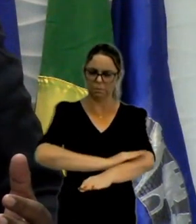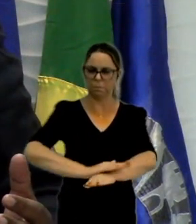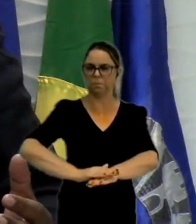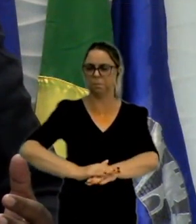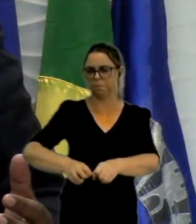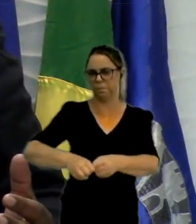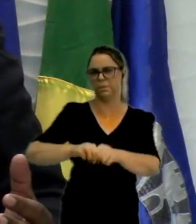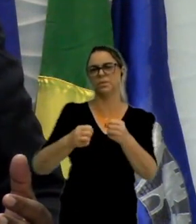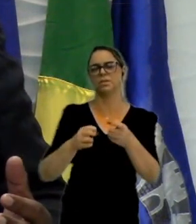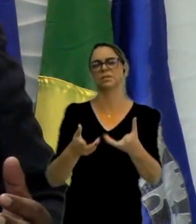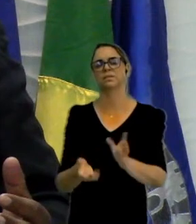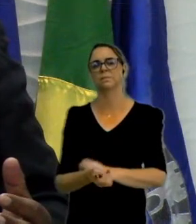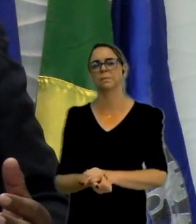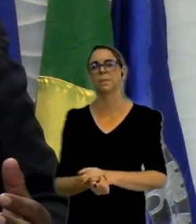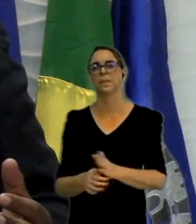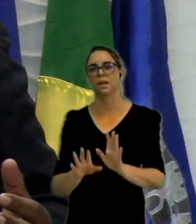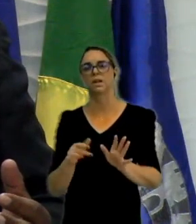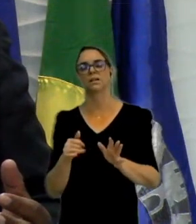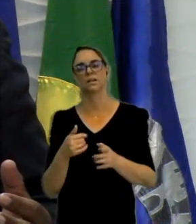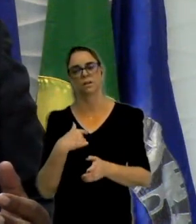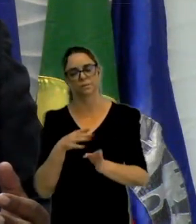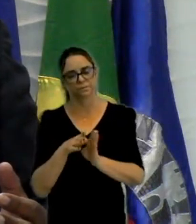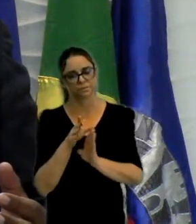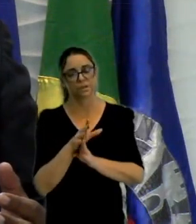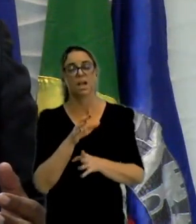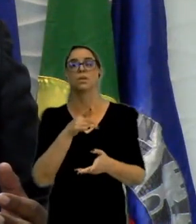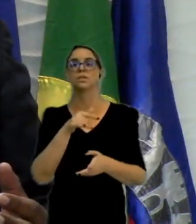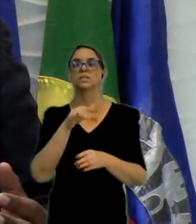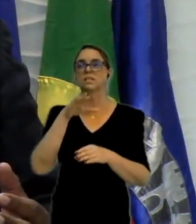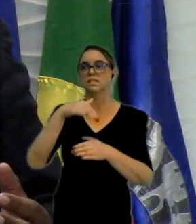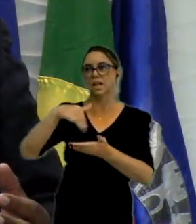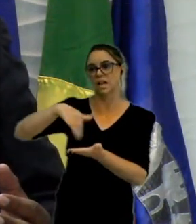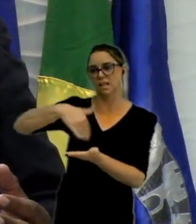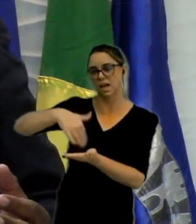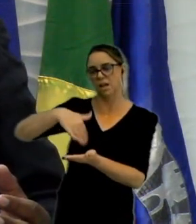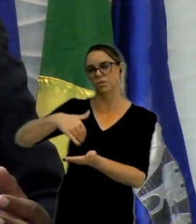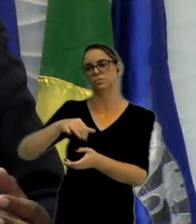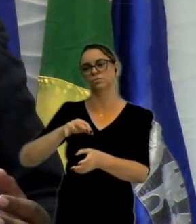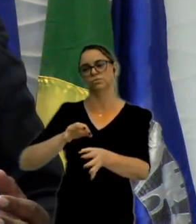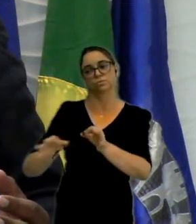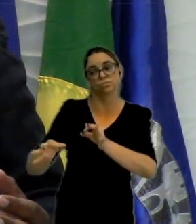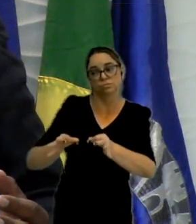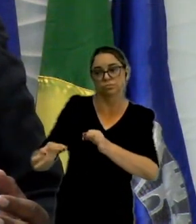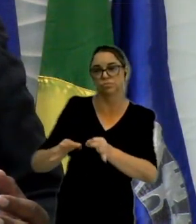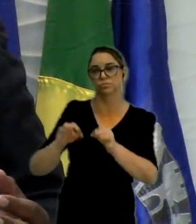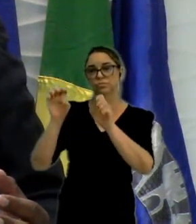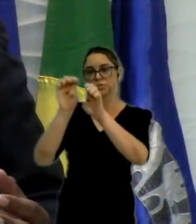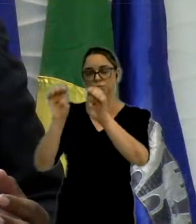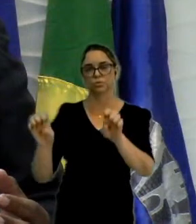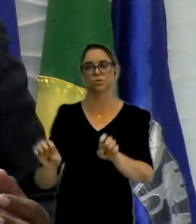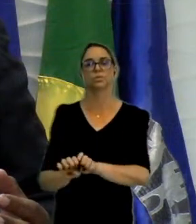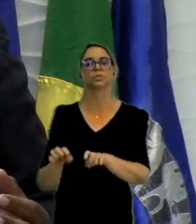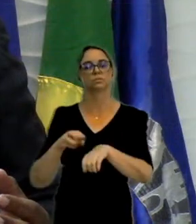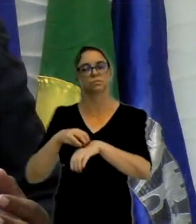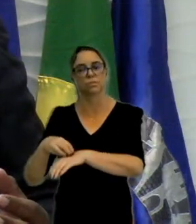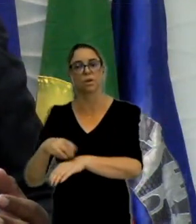É bom o secretário, o senhor prefeito, tirar um dia e